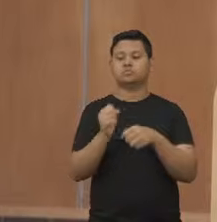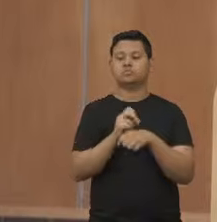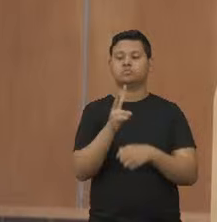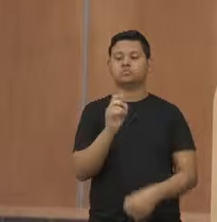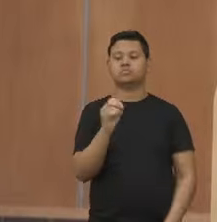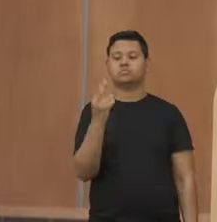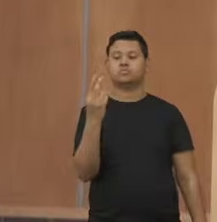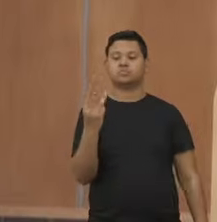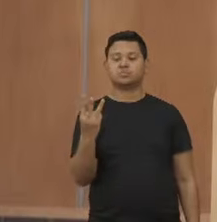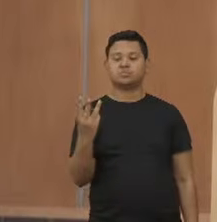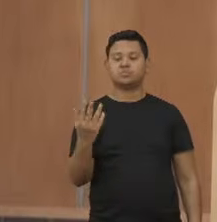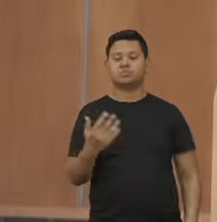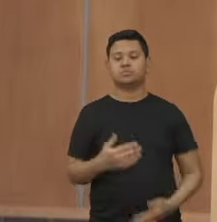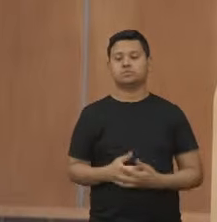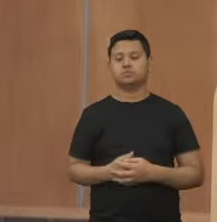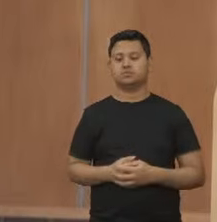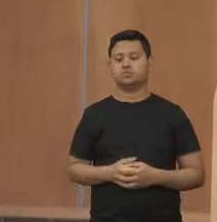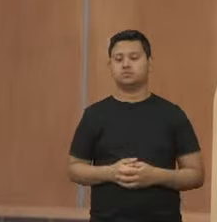portaria